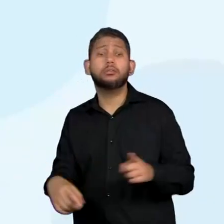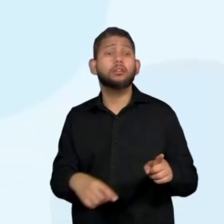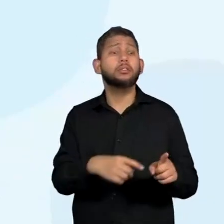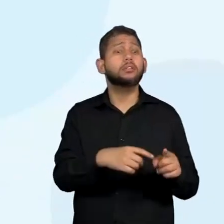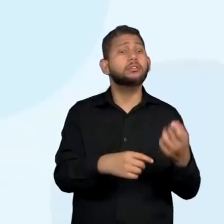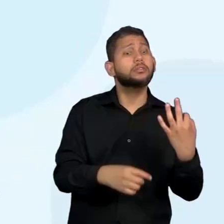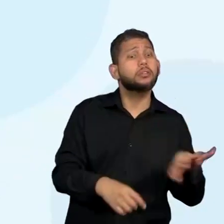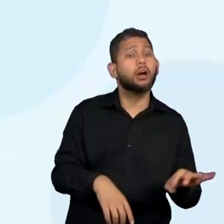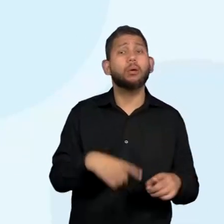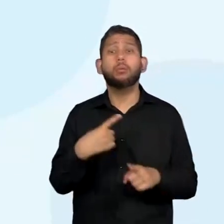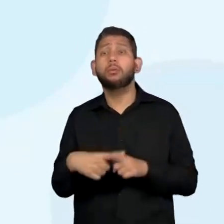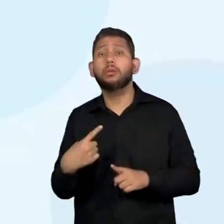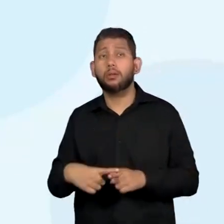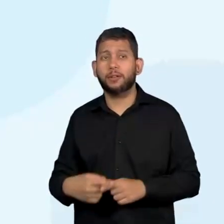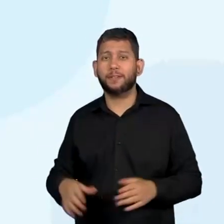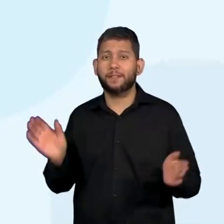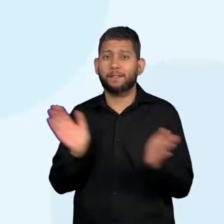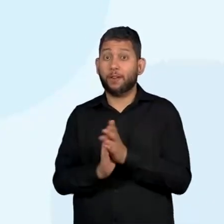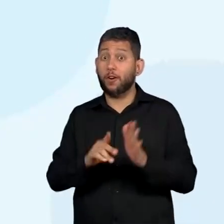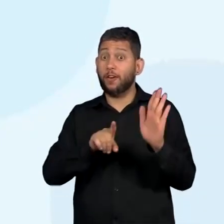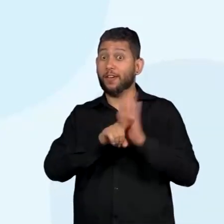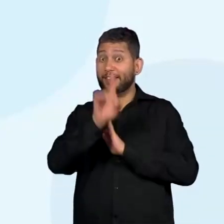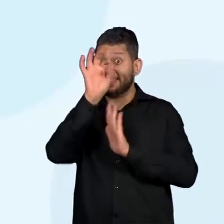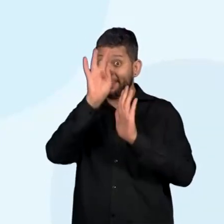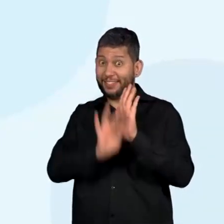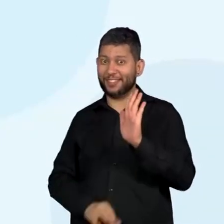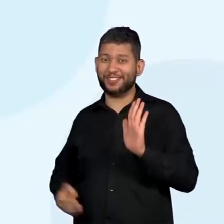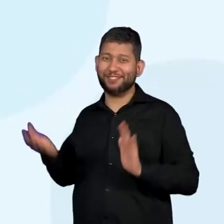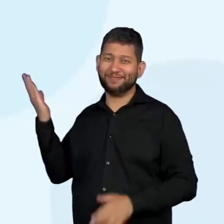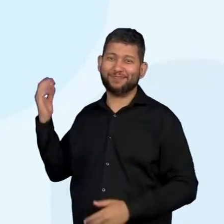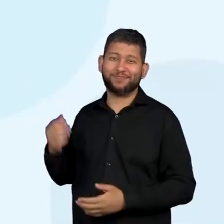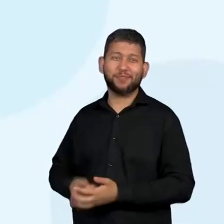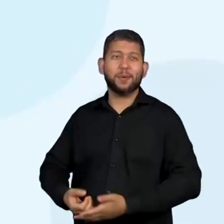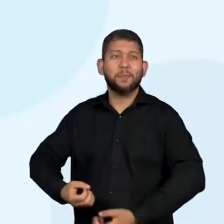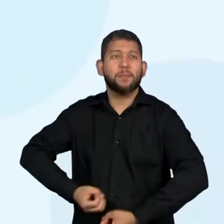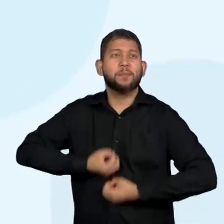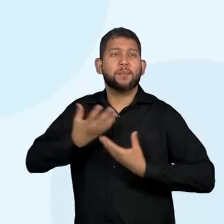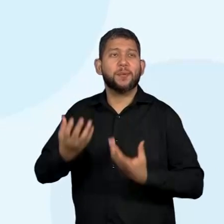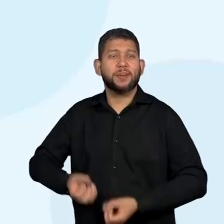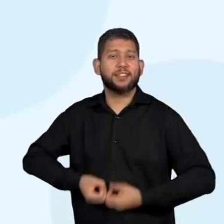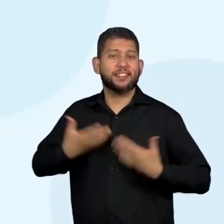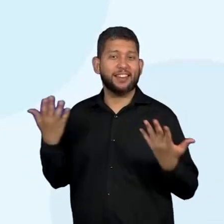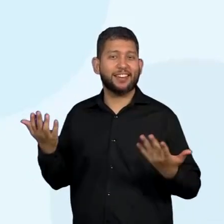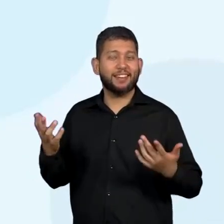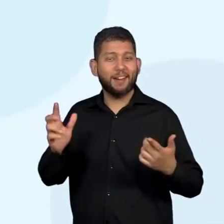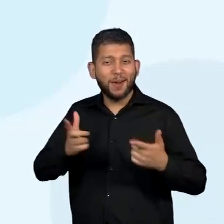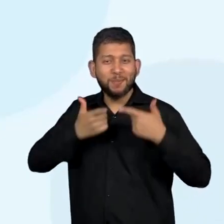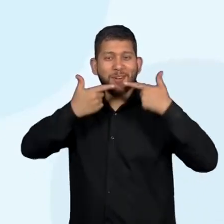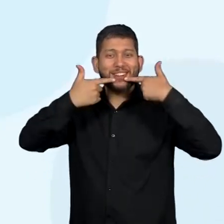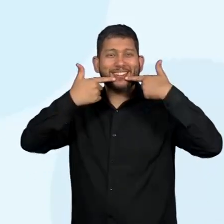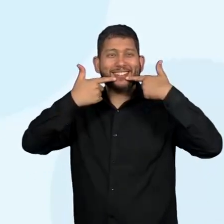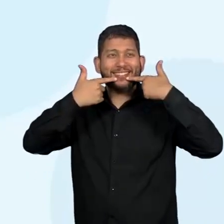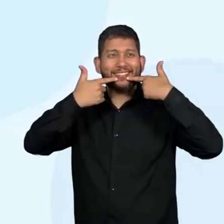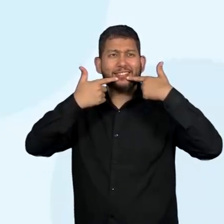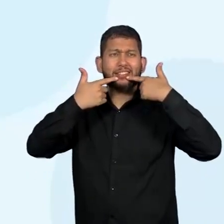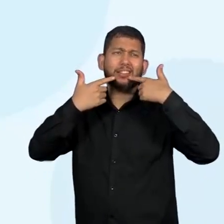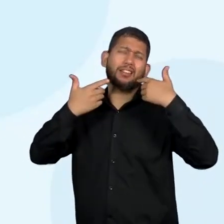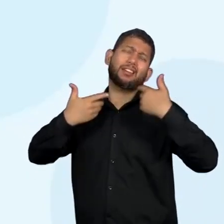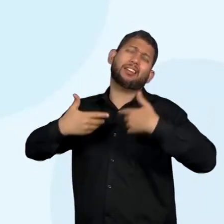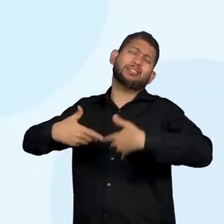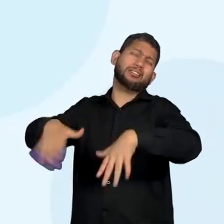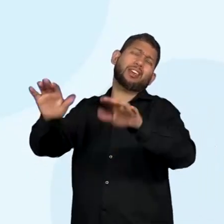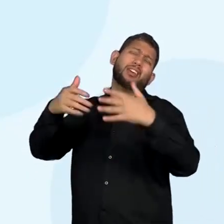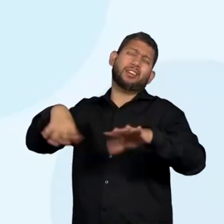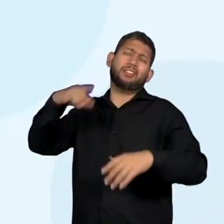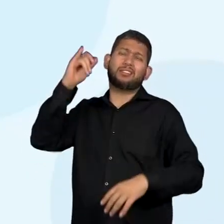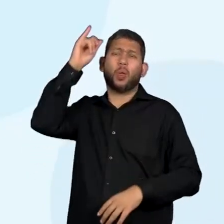Então, agora sim, vamos ao texto. Leitura de poesia. Humor. Deixe de